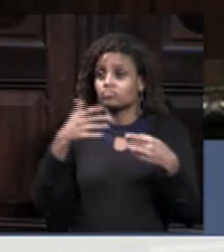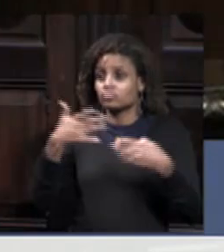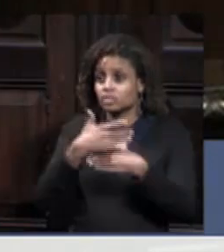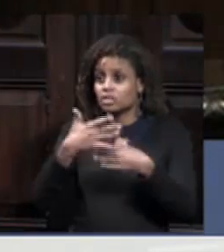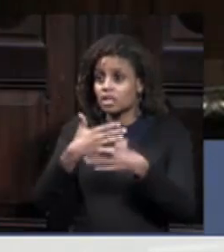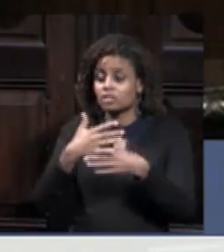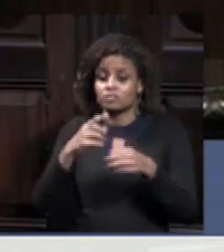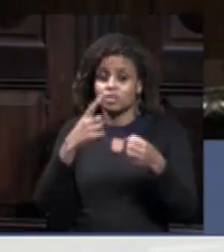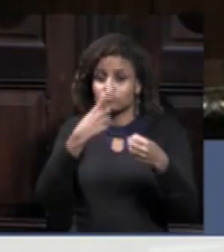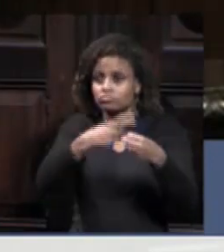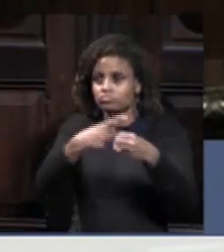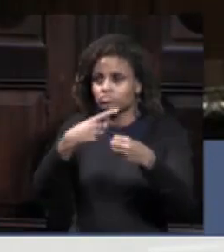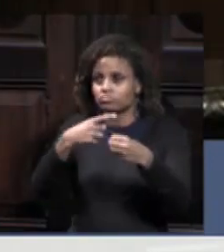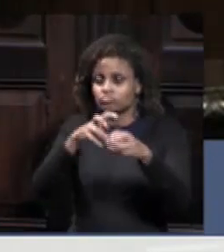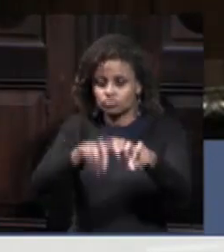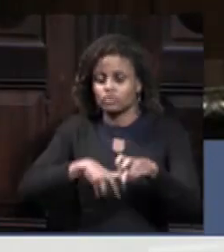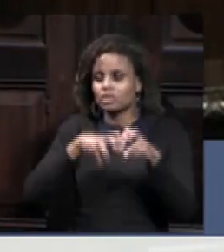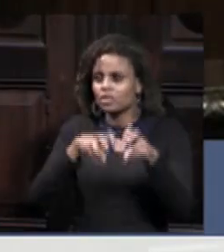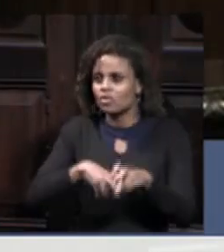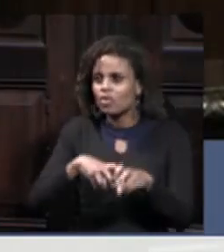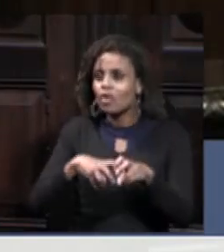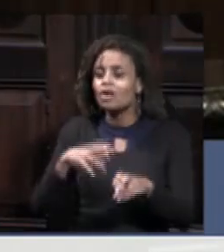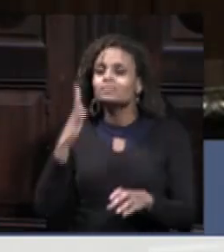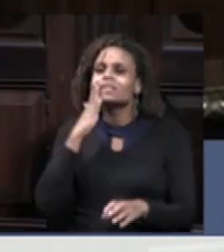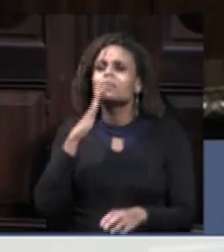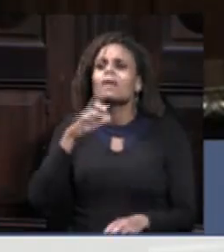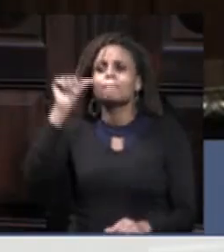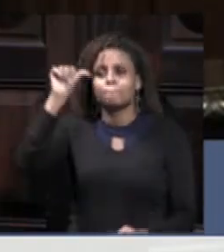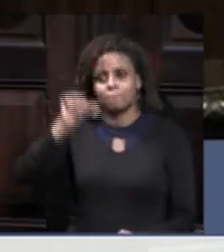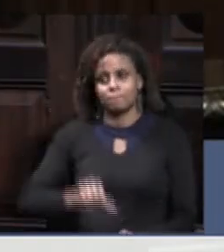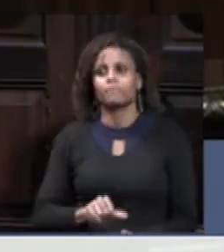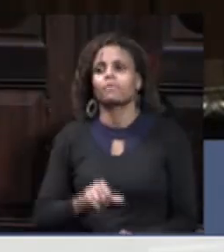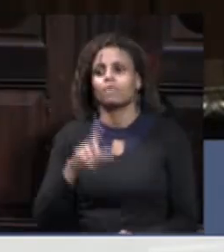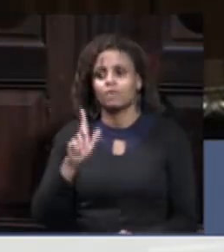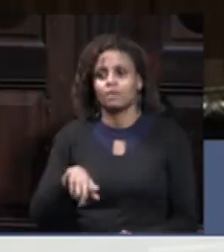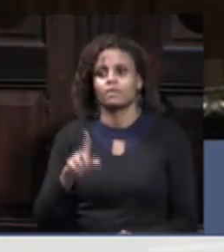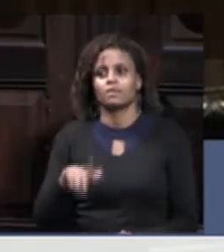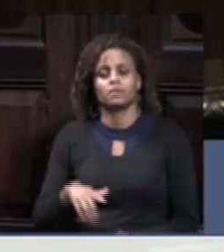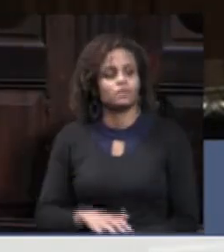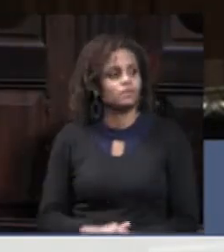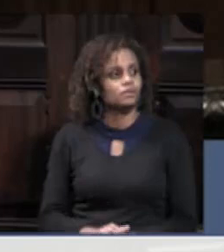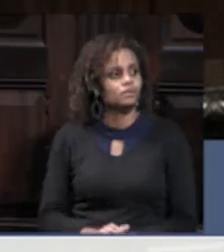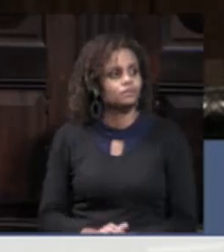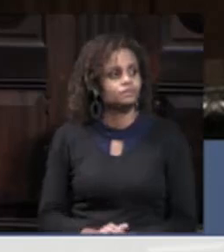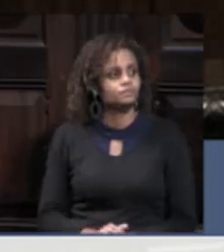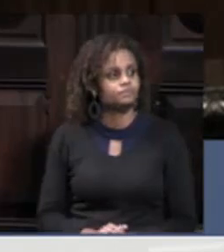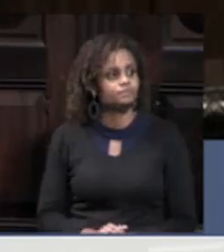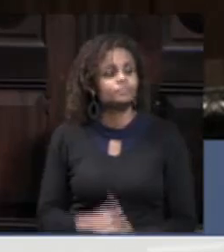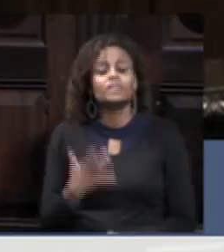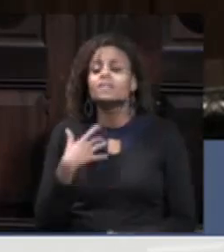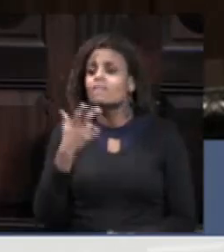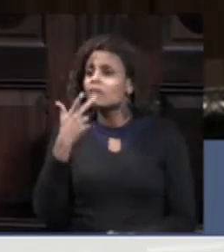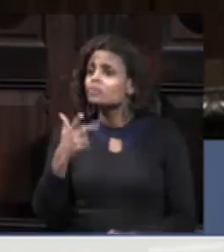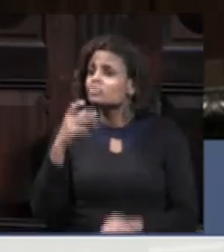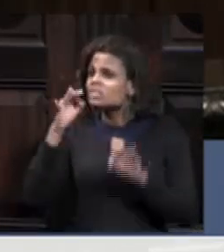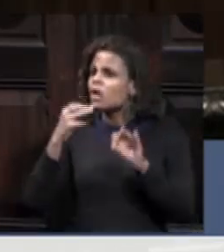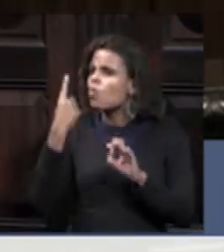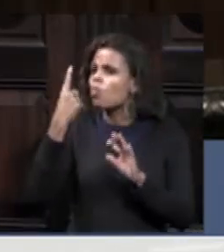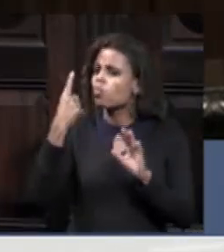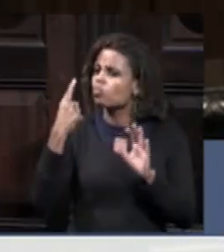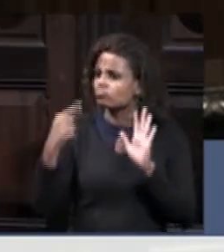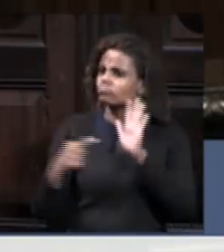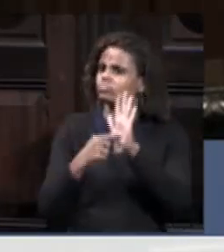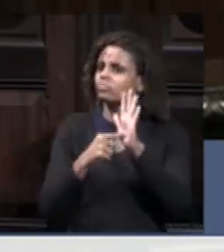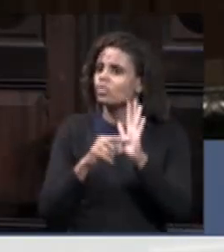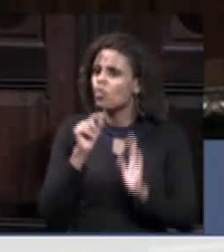situação é ainda mais precária. Quero aqui me referir, deputado Gilberto, a um problema específico